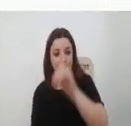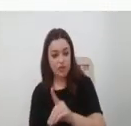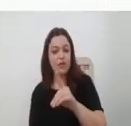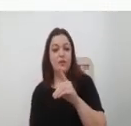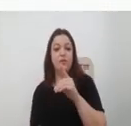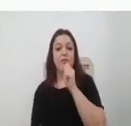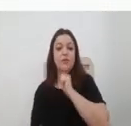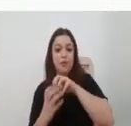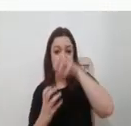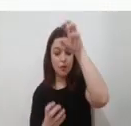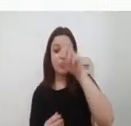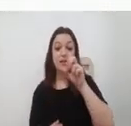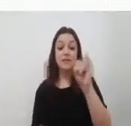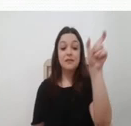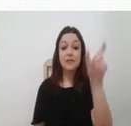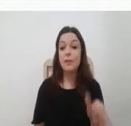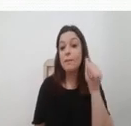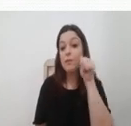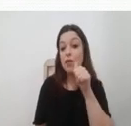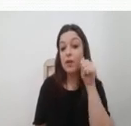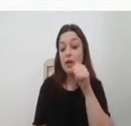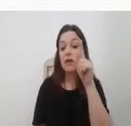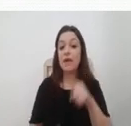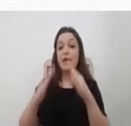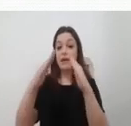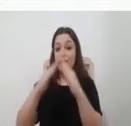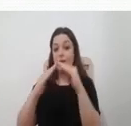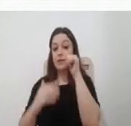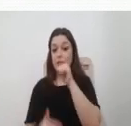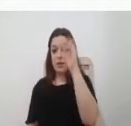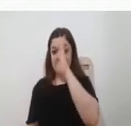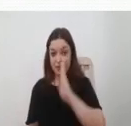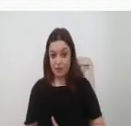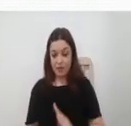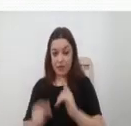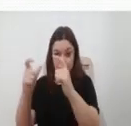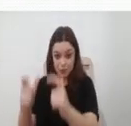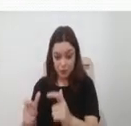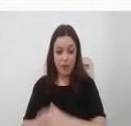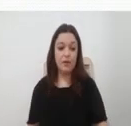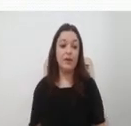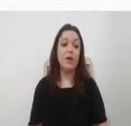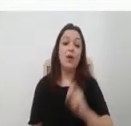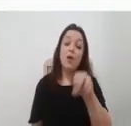o Conselho do Direito do Idoso. Se envolve mulheres, a Casa da Mulher